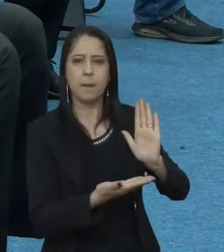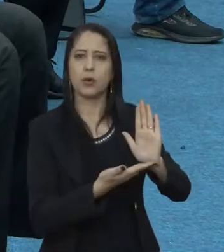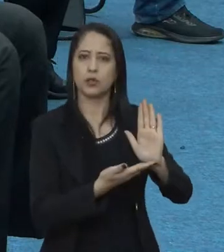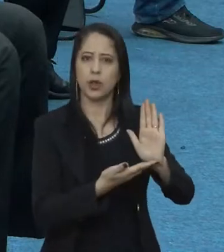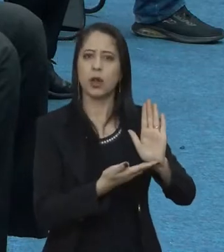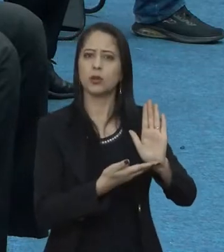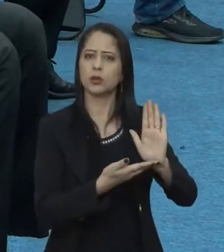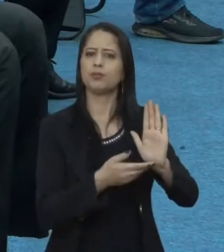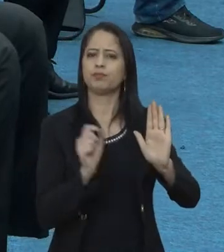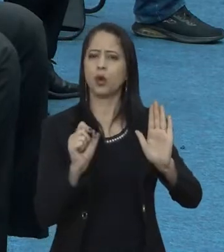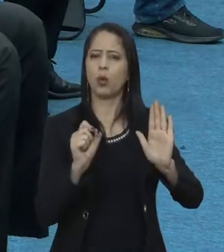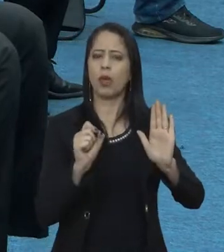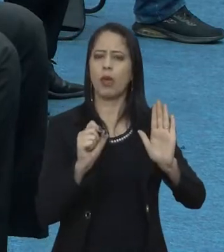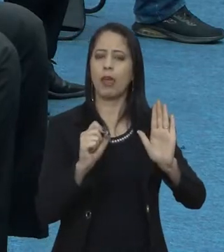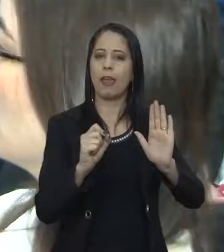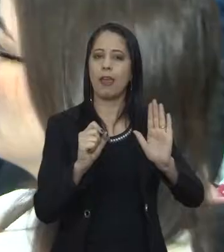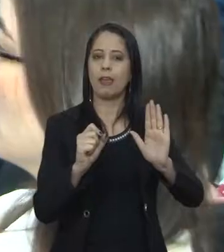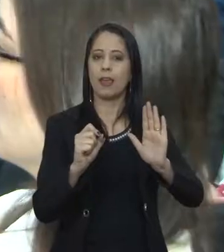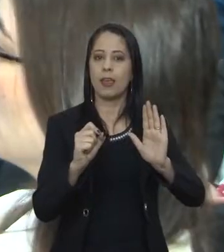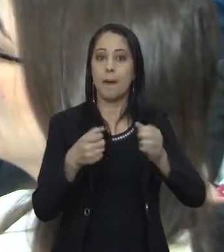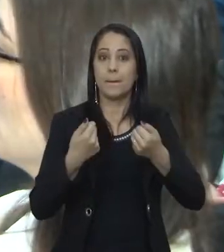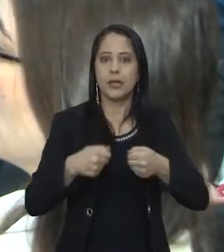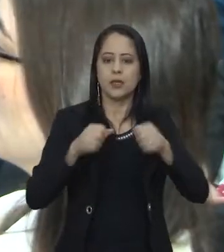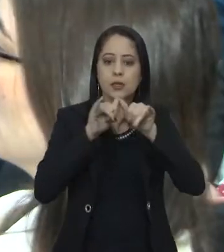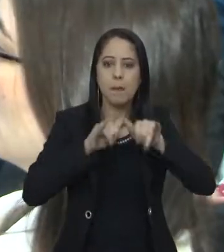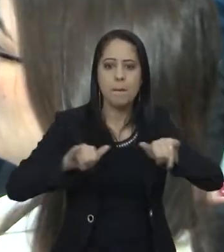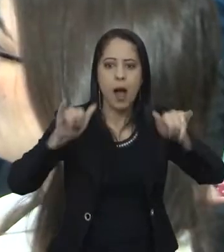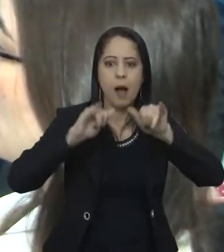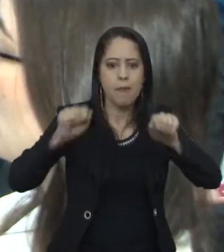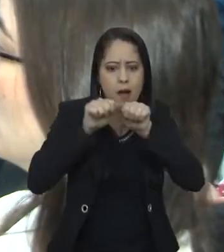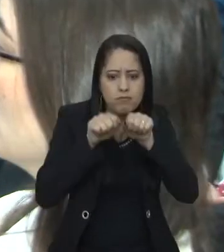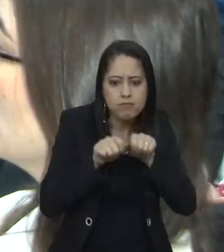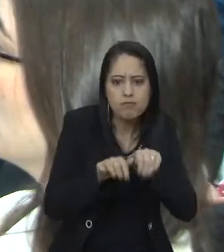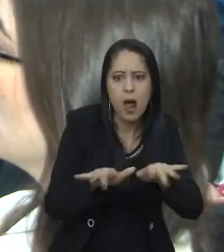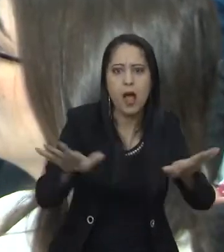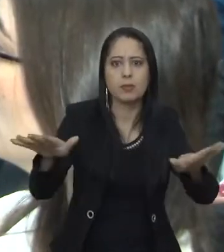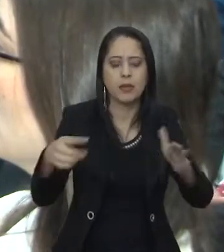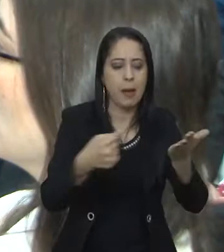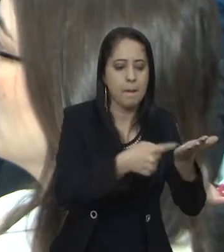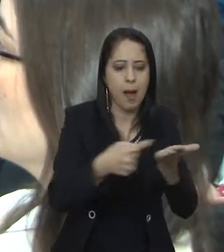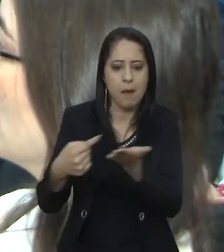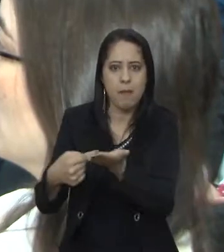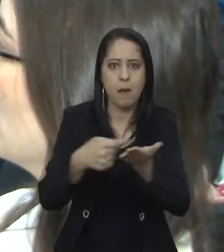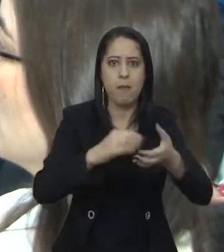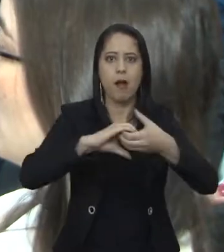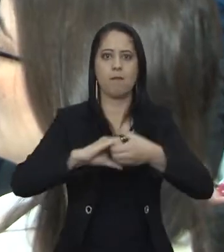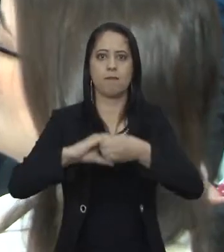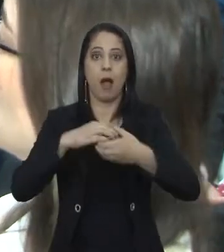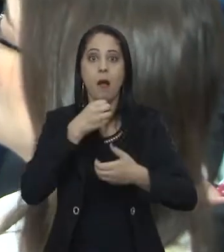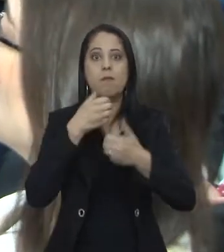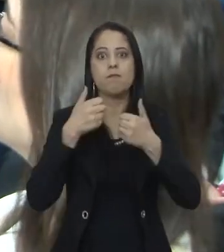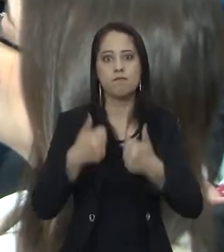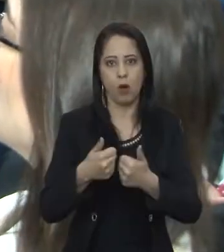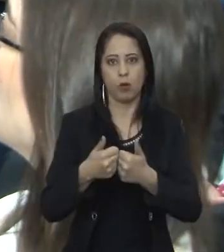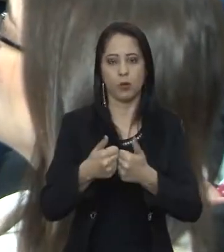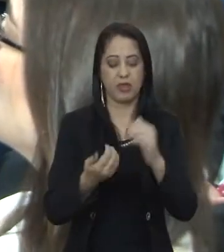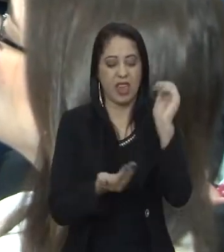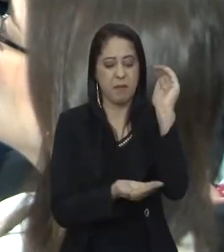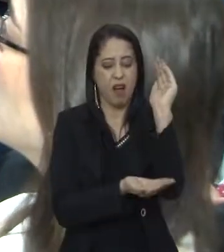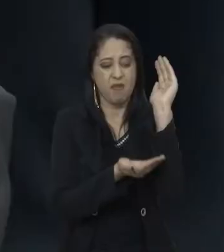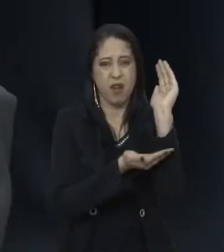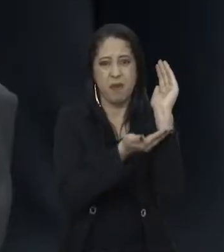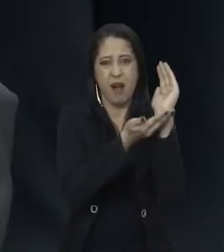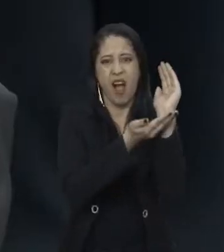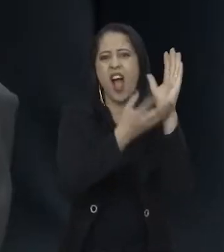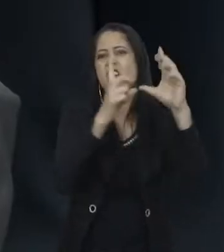como Já diz o nome é fortalecer a cultura da conciliação aqui no Vale do Paraíba a tentativa de desburocratizar